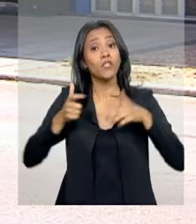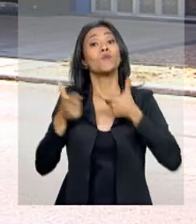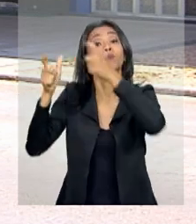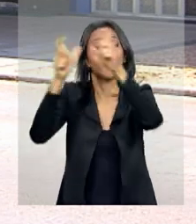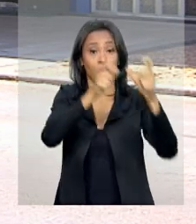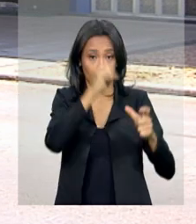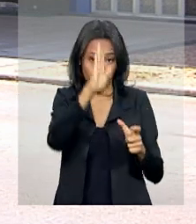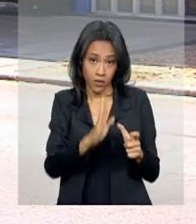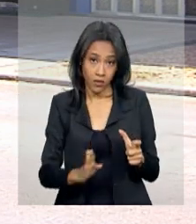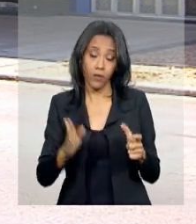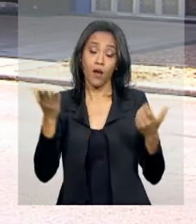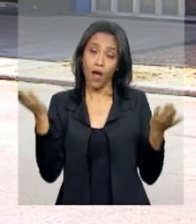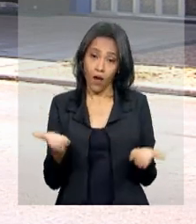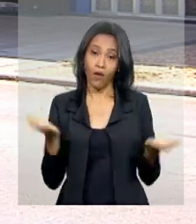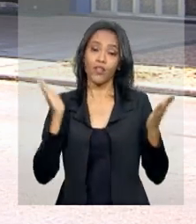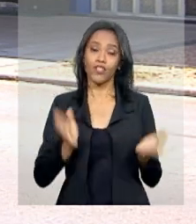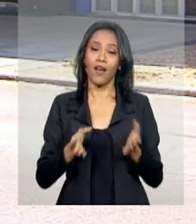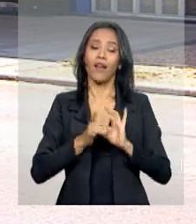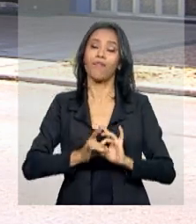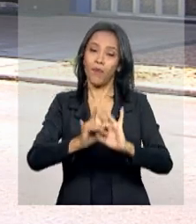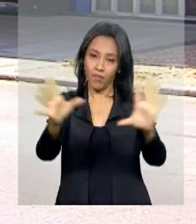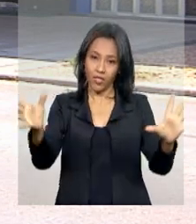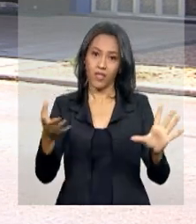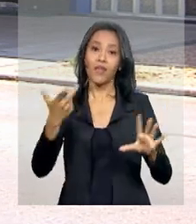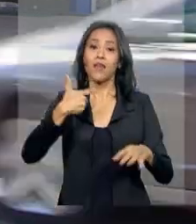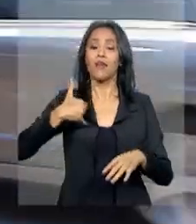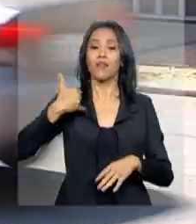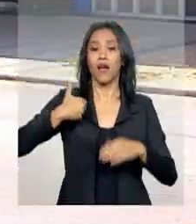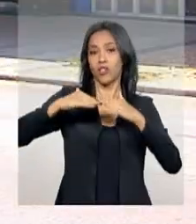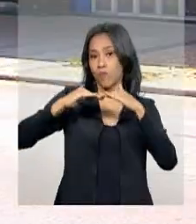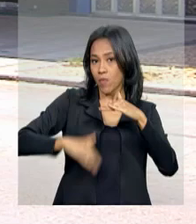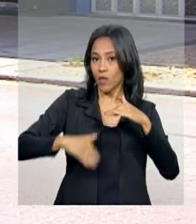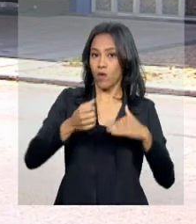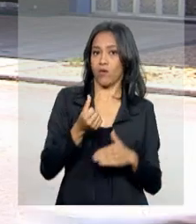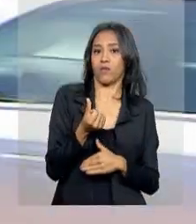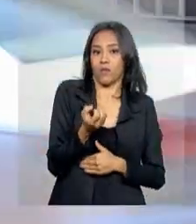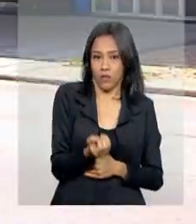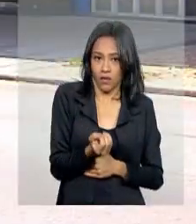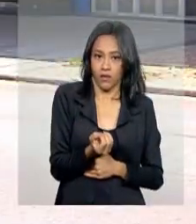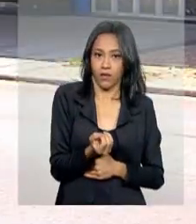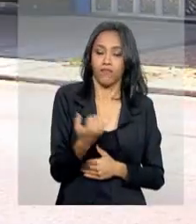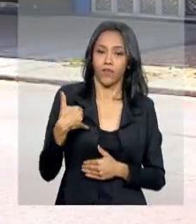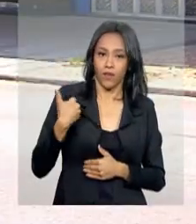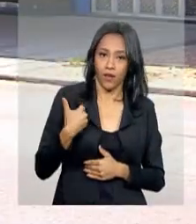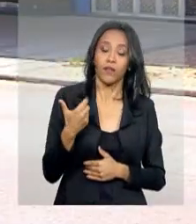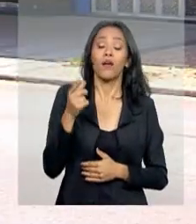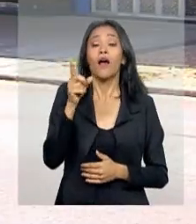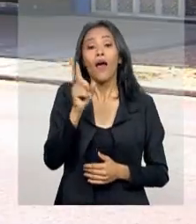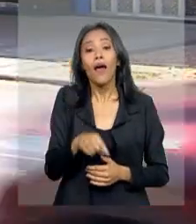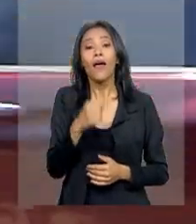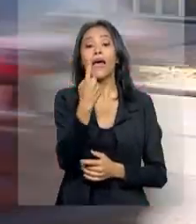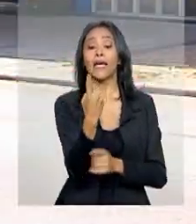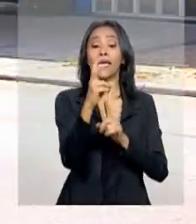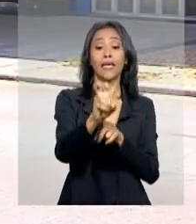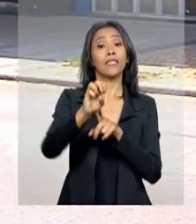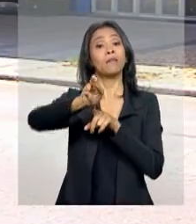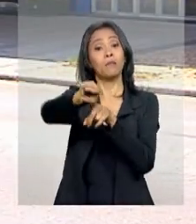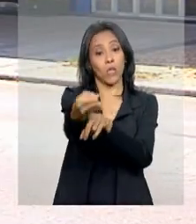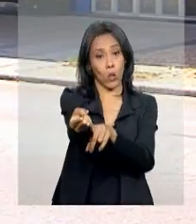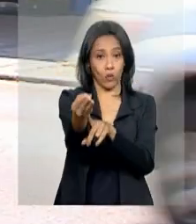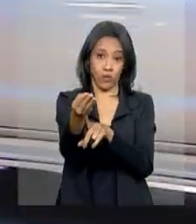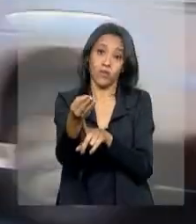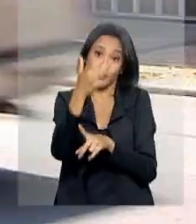recursos estão liberados para quem tem menos de 60 anos de idade. São cerca de 15 milhões de